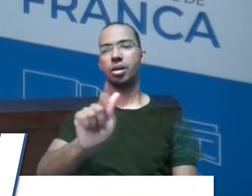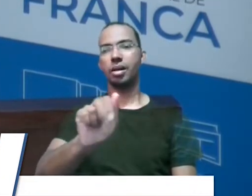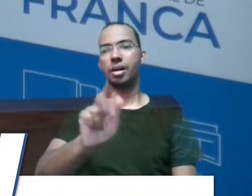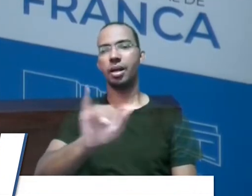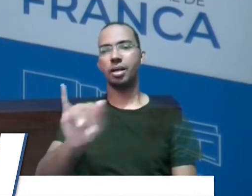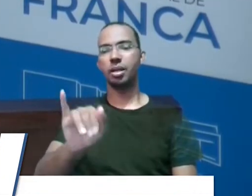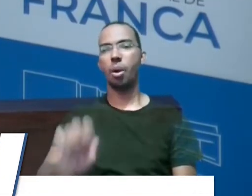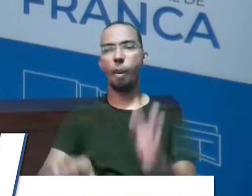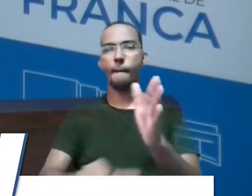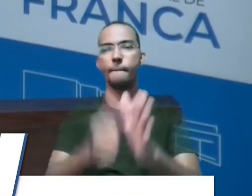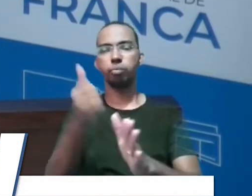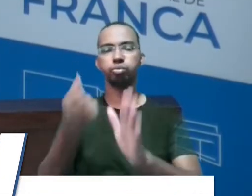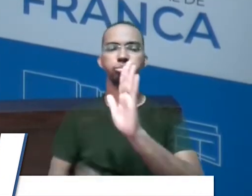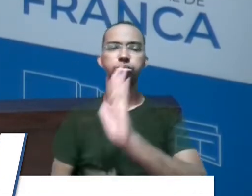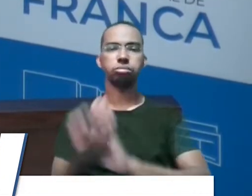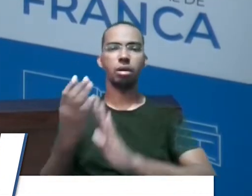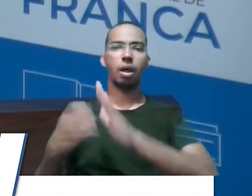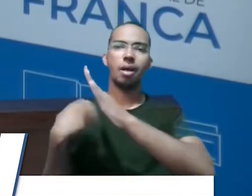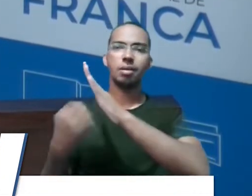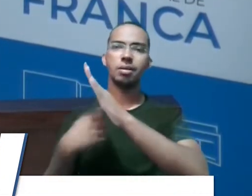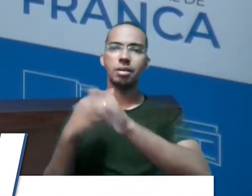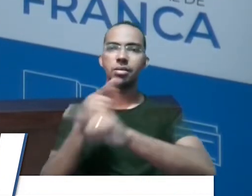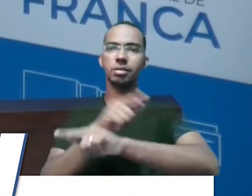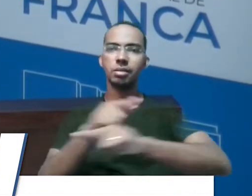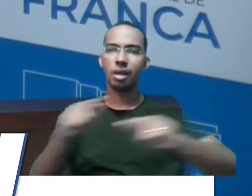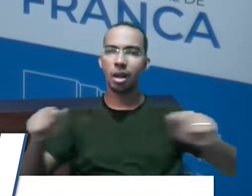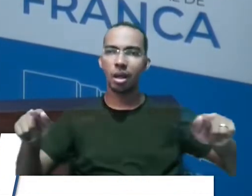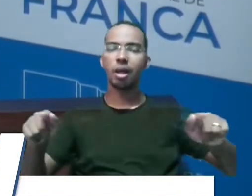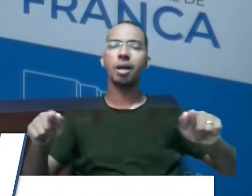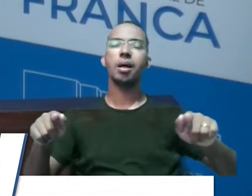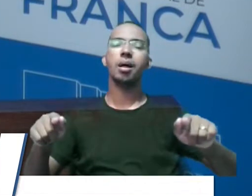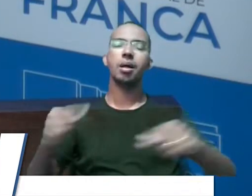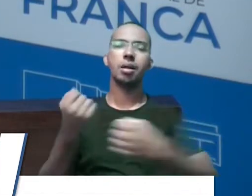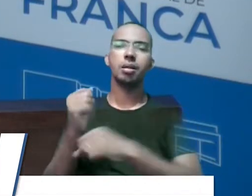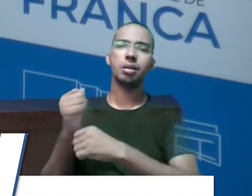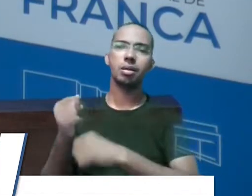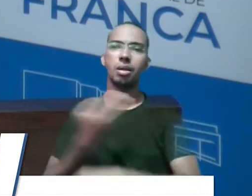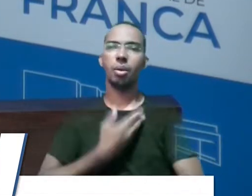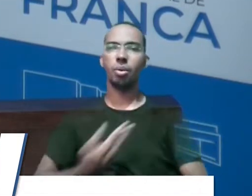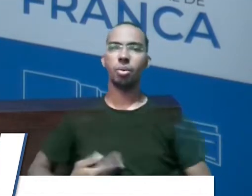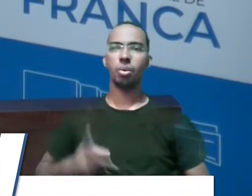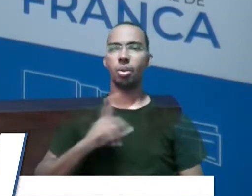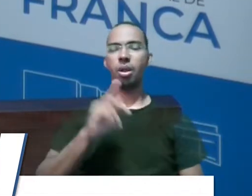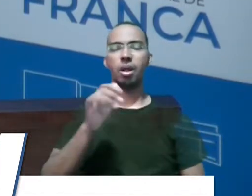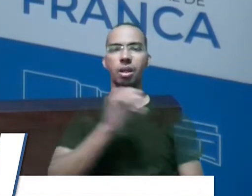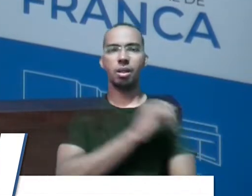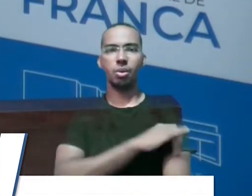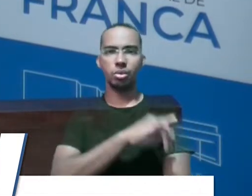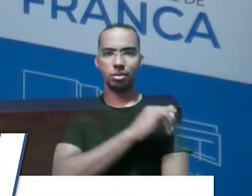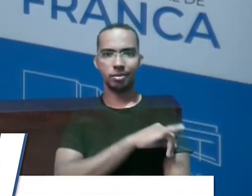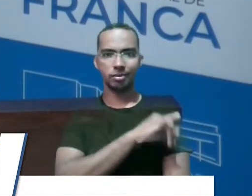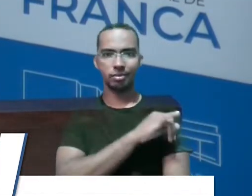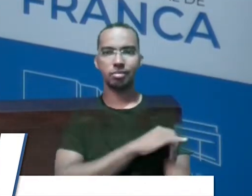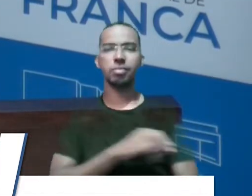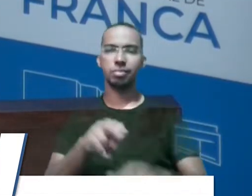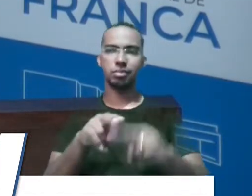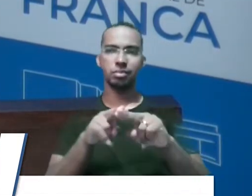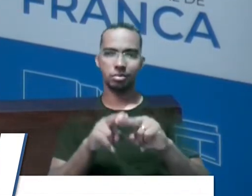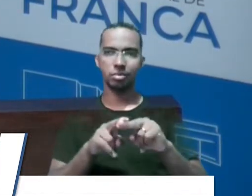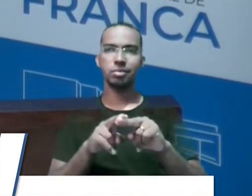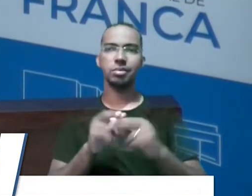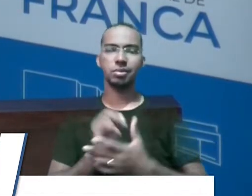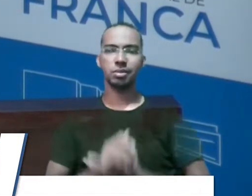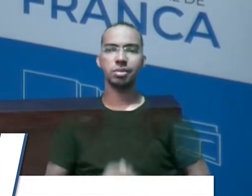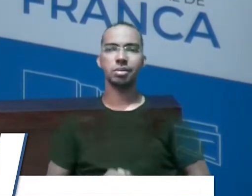primeiro a fundar uma empresa de limpeza pública no Rio de Janeiro. Por isso que render